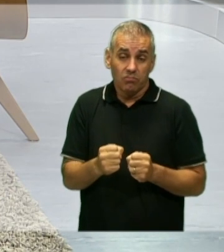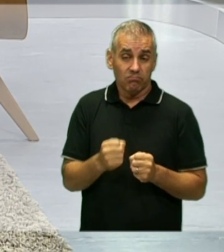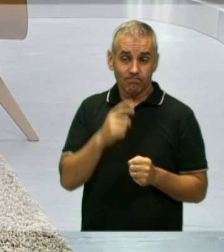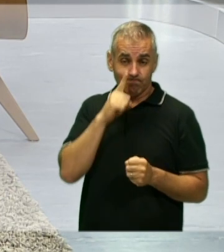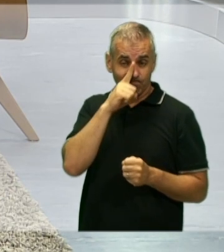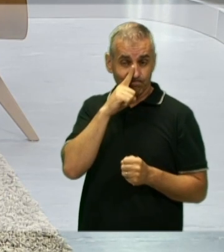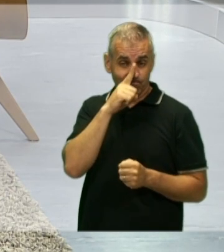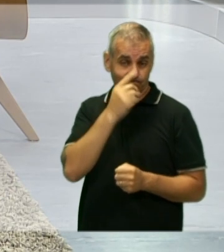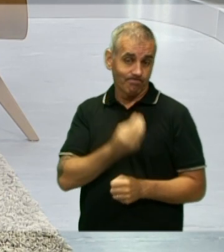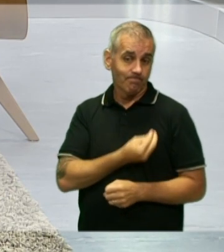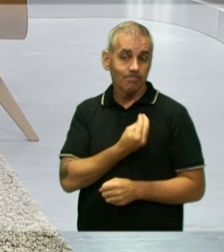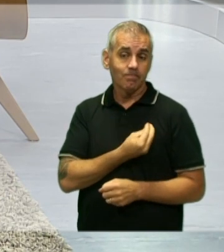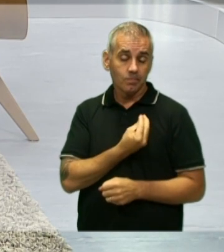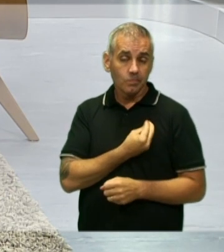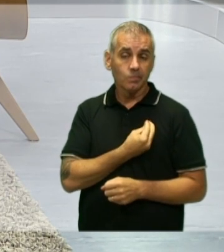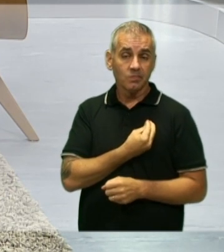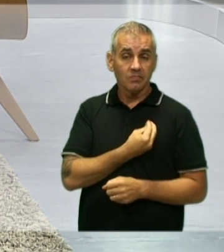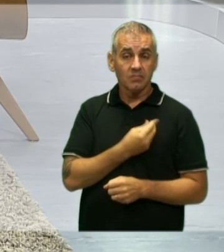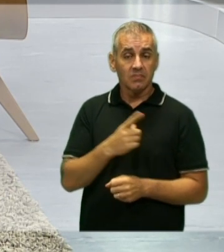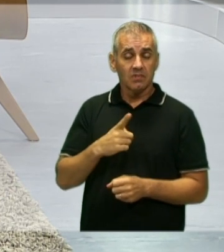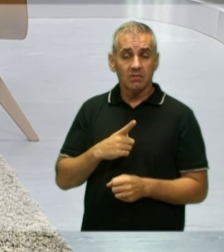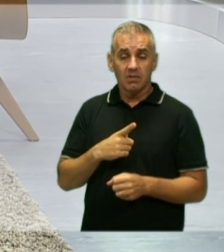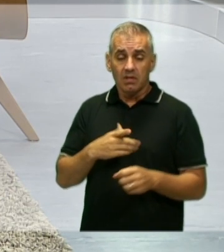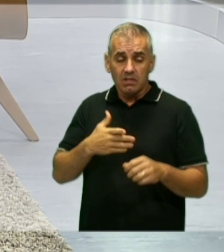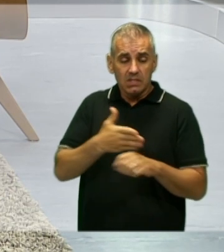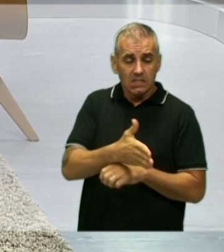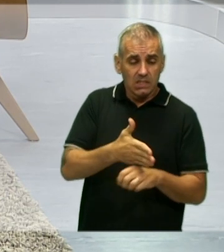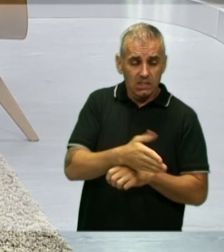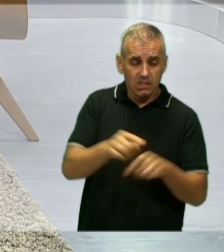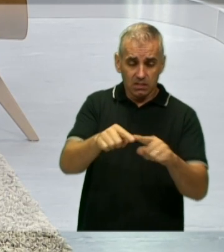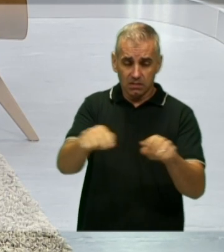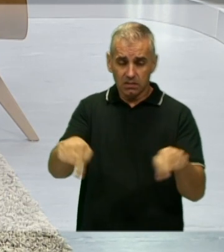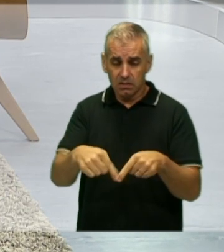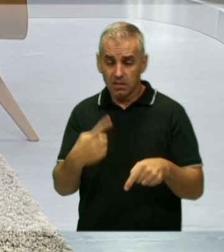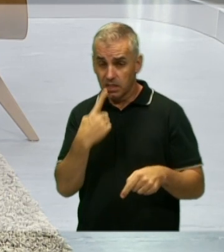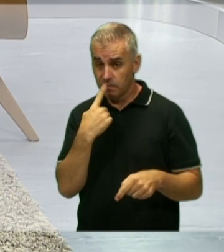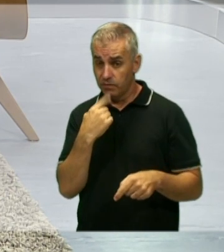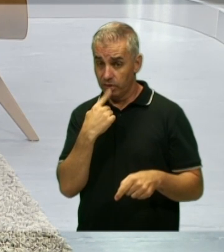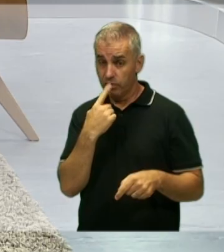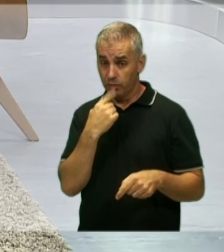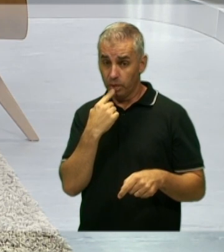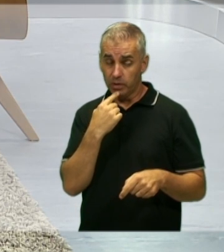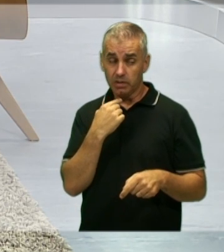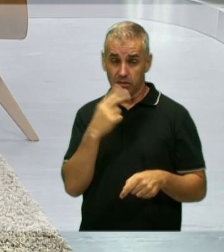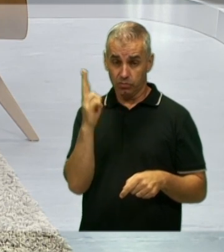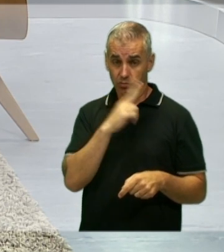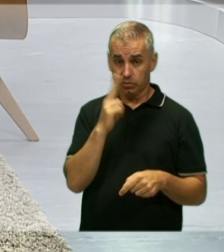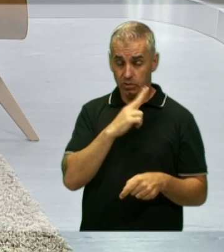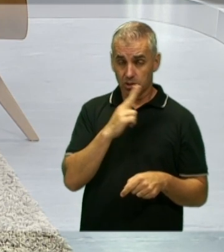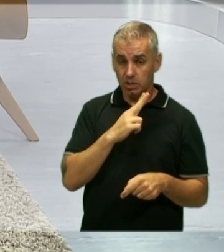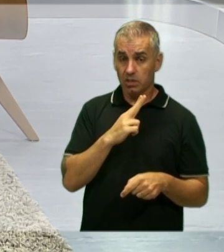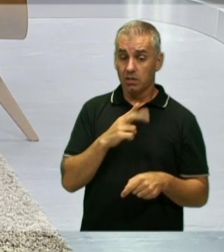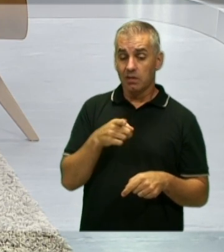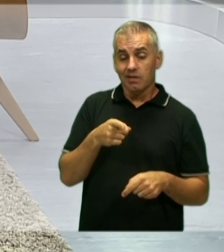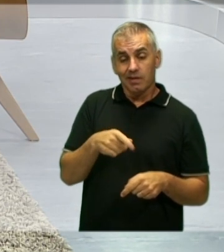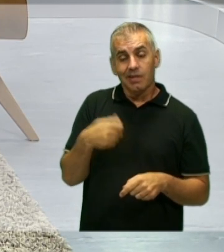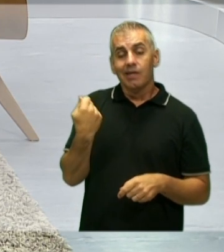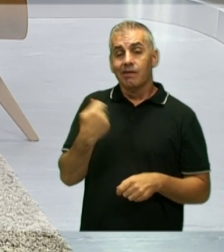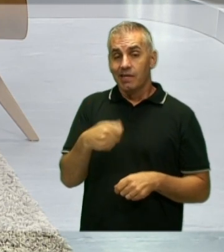vida, né, como é falado. Então ele vai acessar essa sala vermelha. Na sala vermelha, eu acho que é